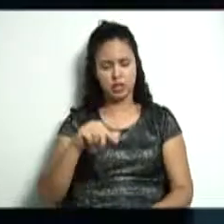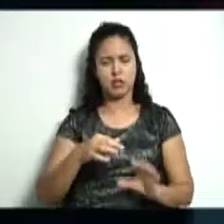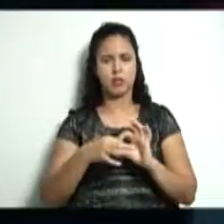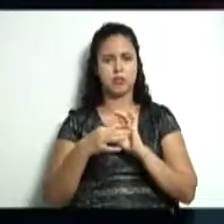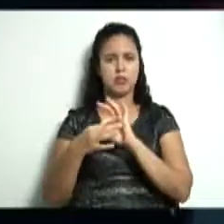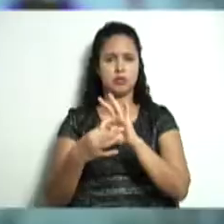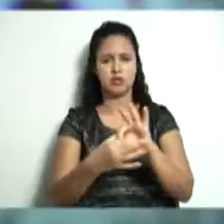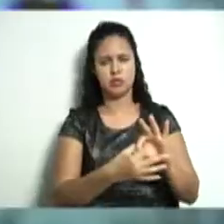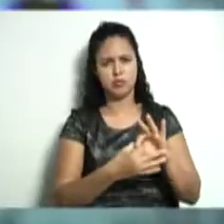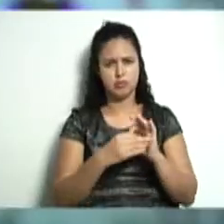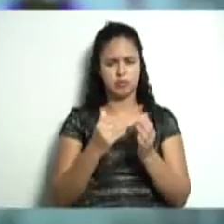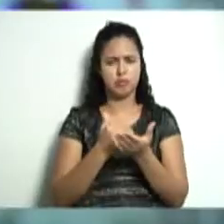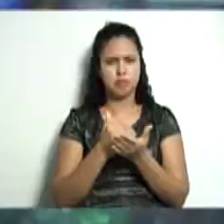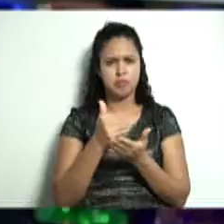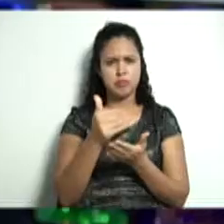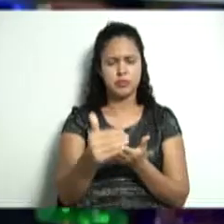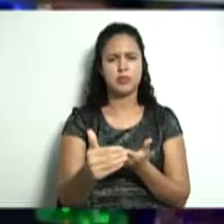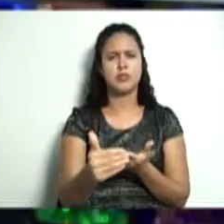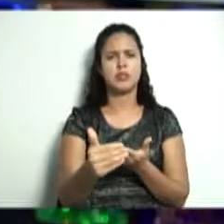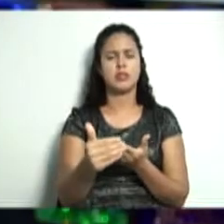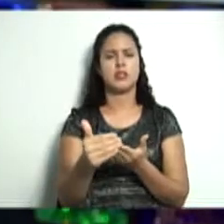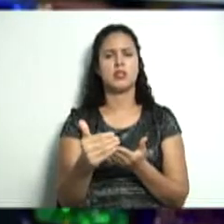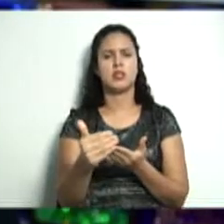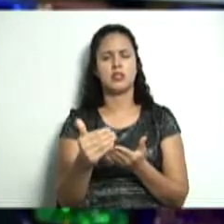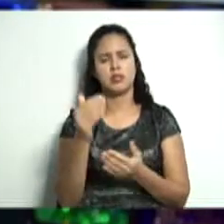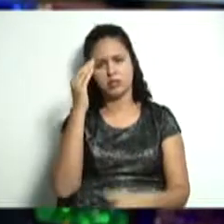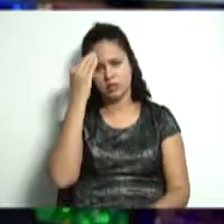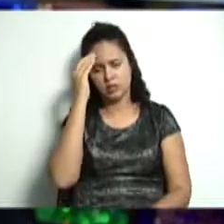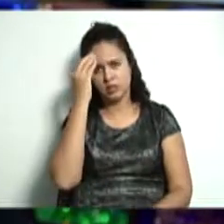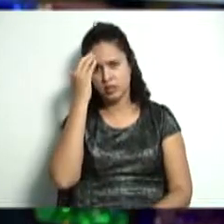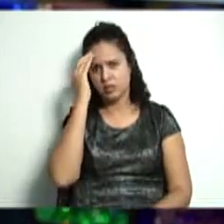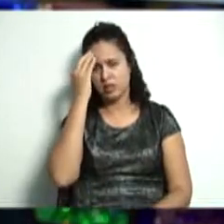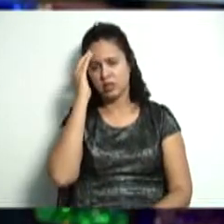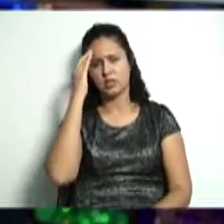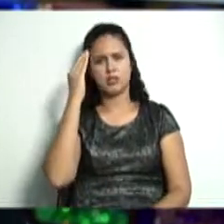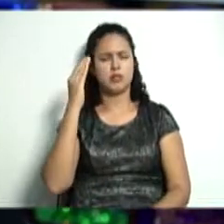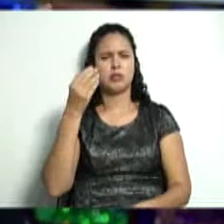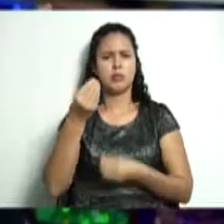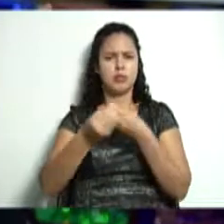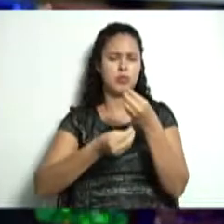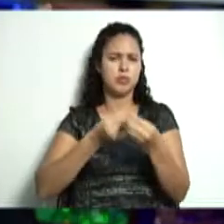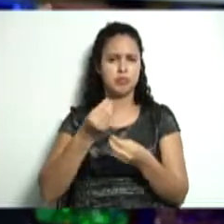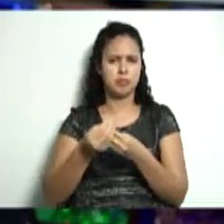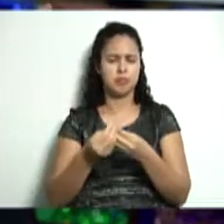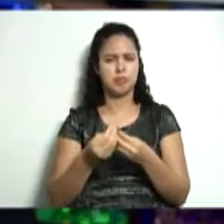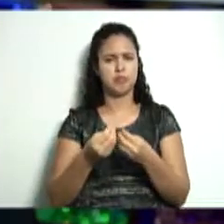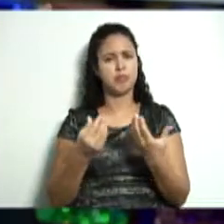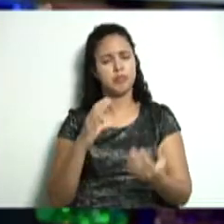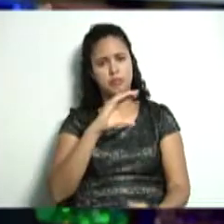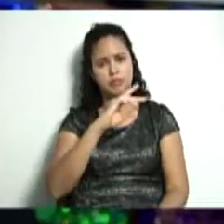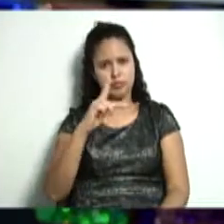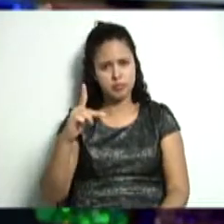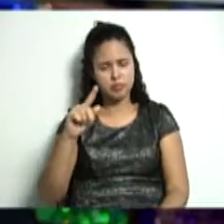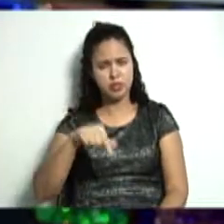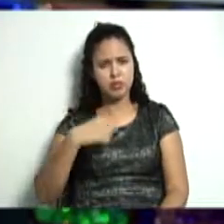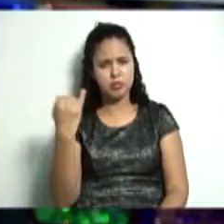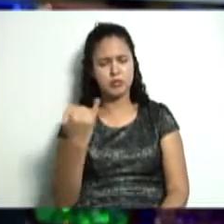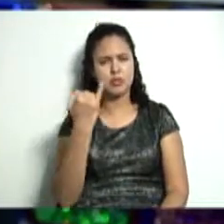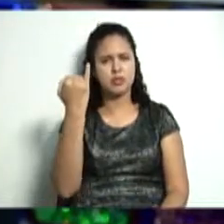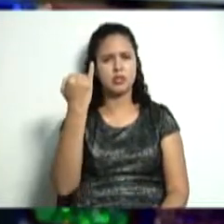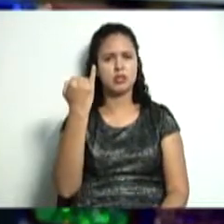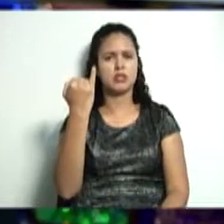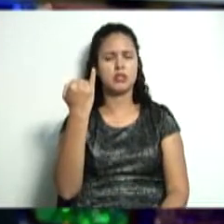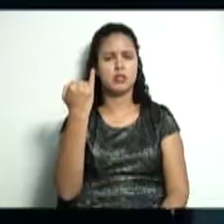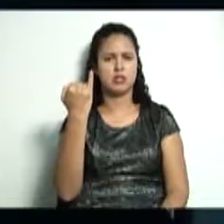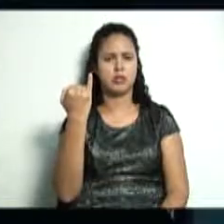momento que eu comecei a ser um cooperado, eu comecei a entender mais esse universo do cooperativismo. Então a cooperativa ela faz parte hoje da minha vida e